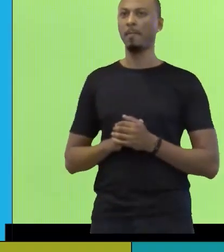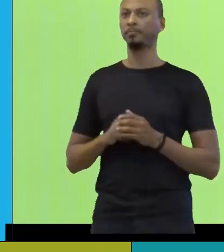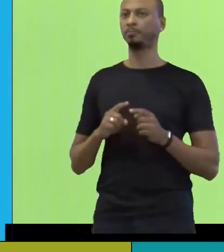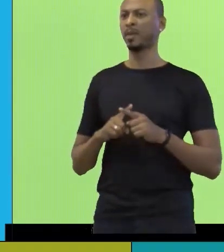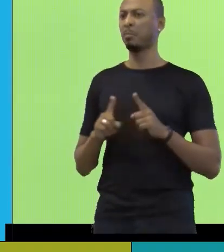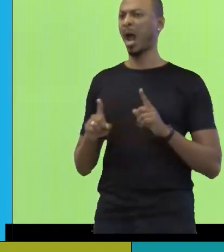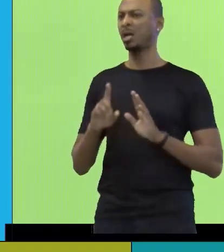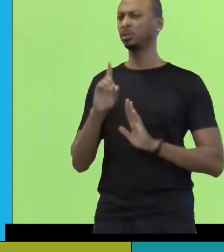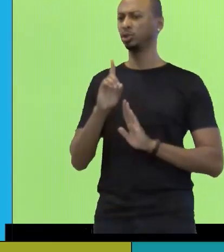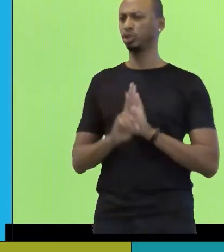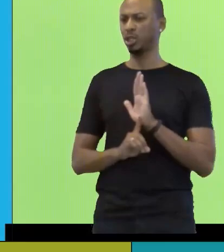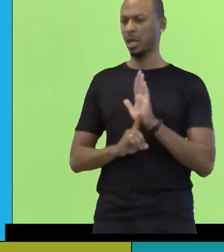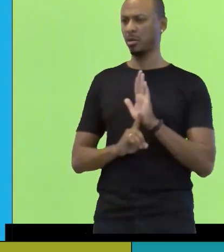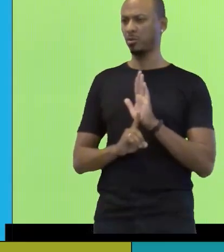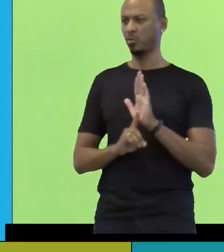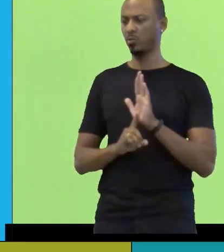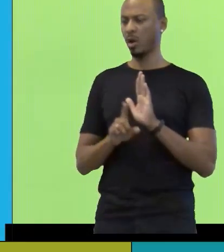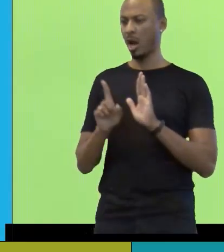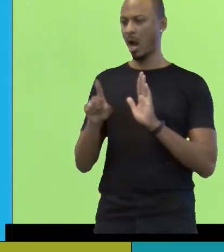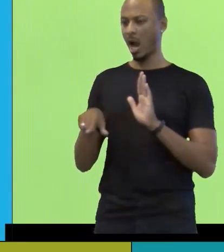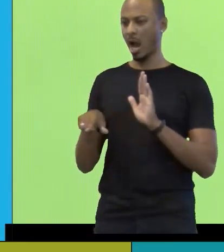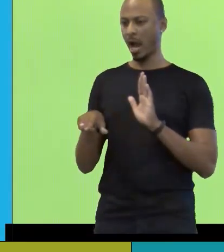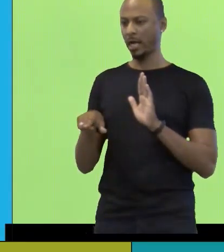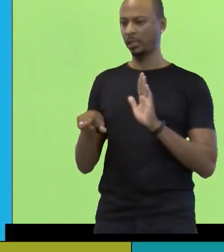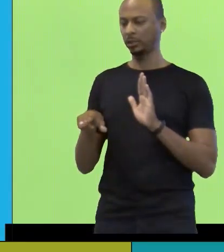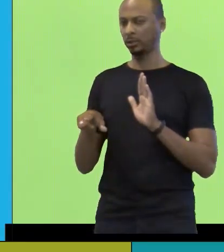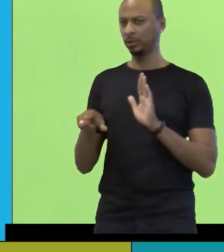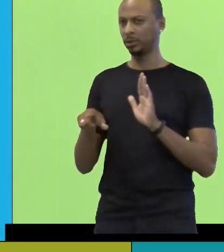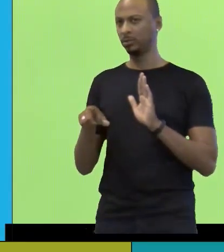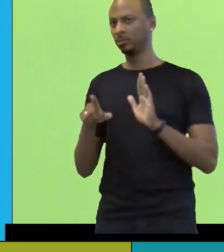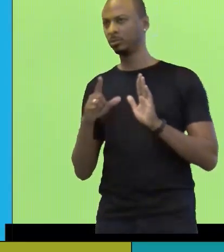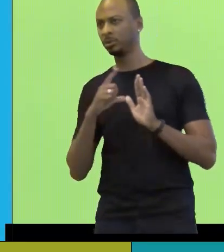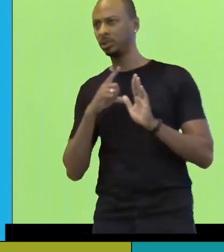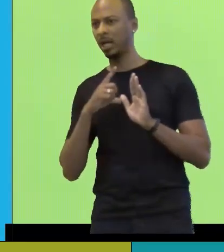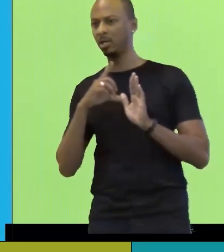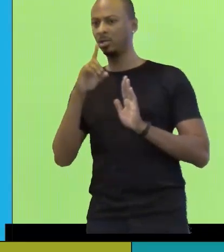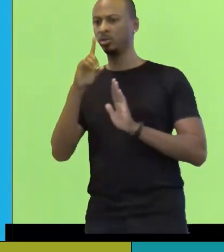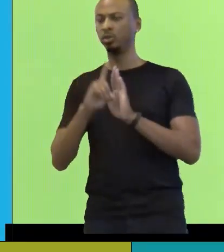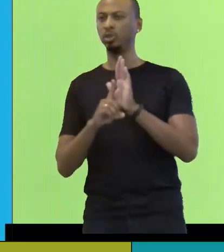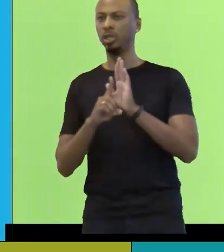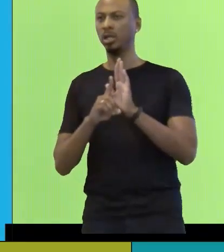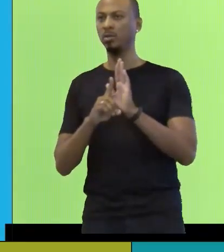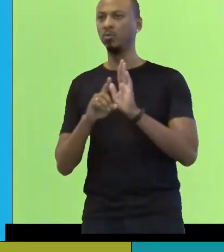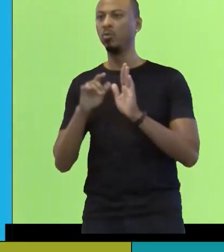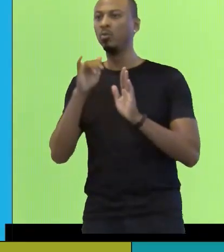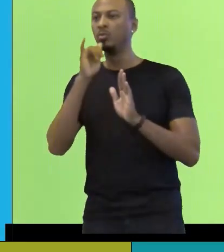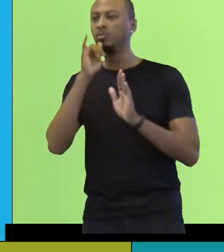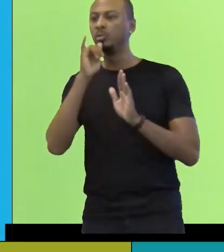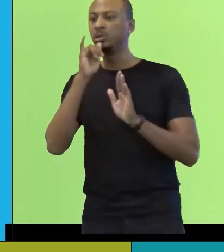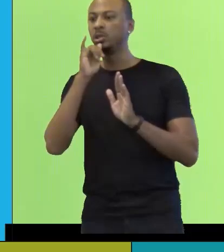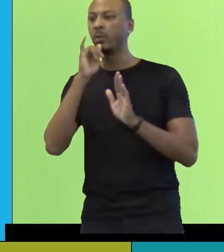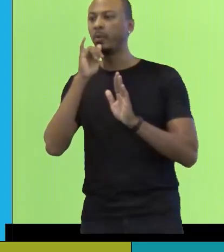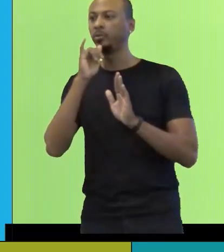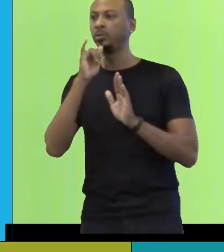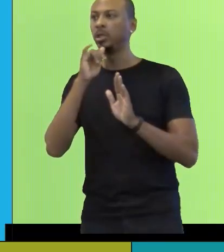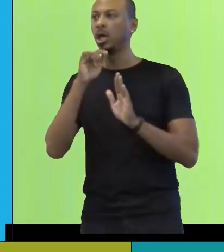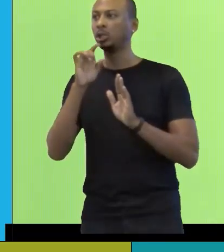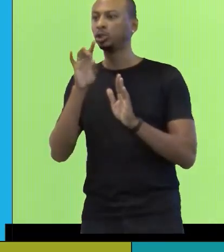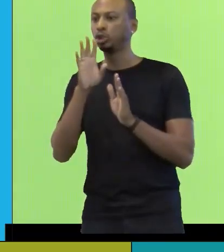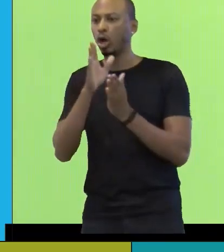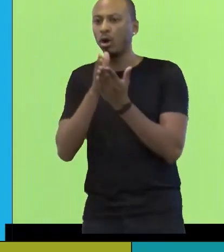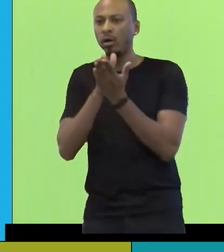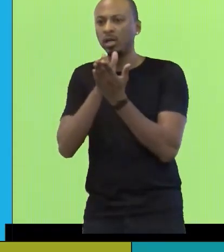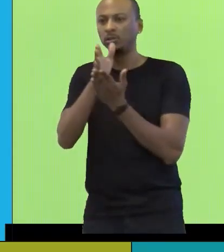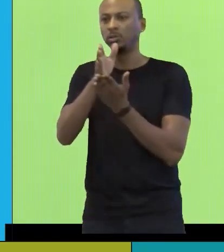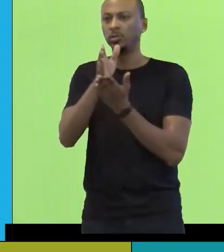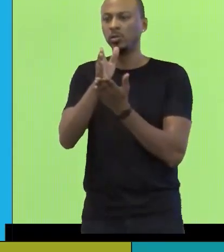ser cristão significa dizer que ele tem direito de privilegiar o cristianismo em detrimento às